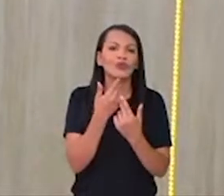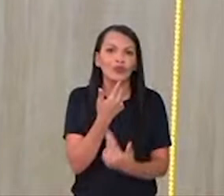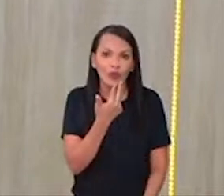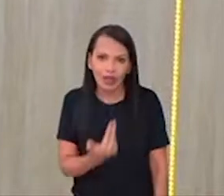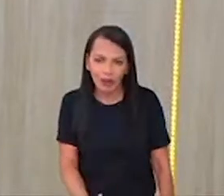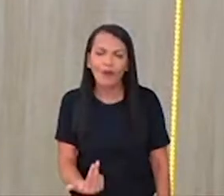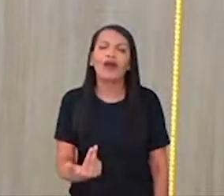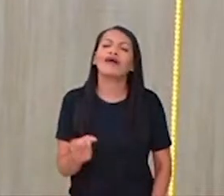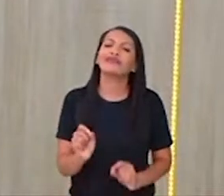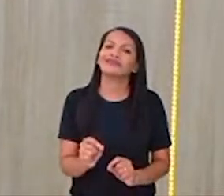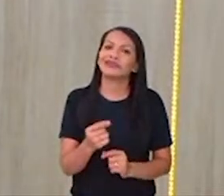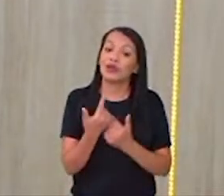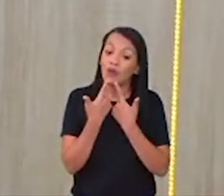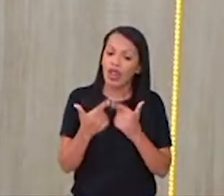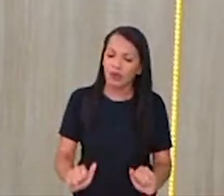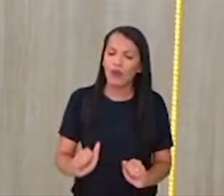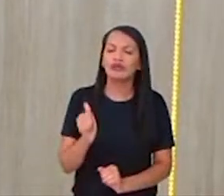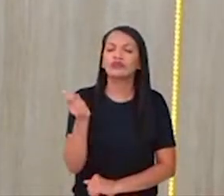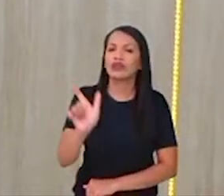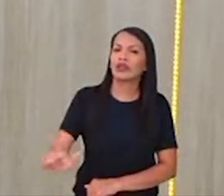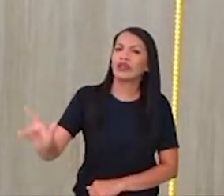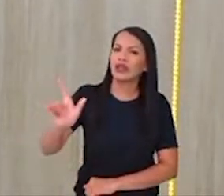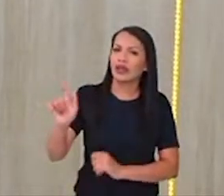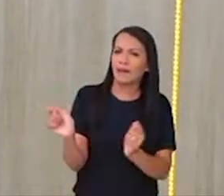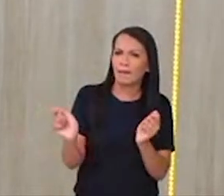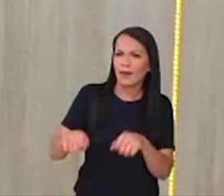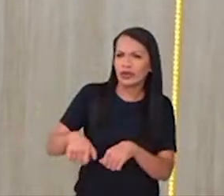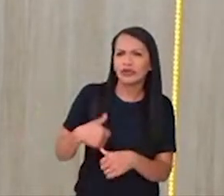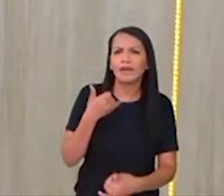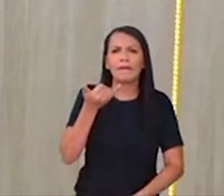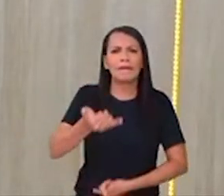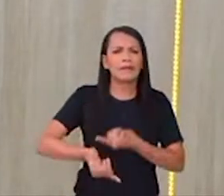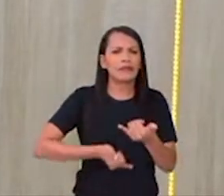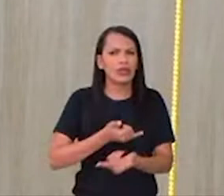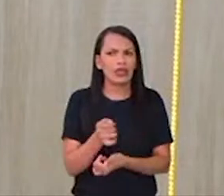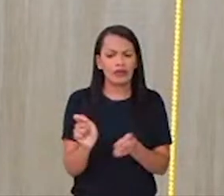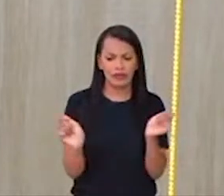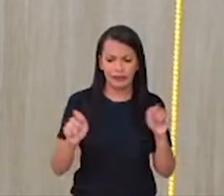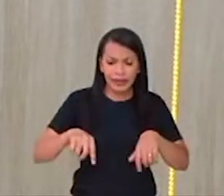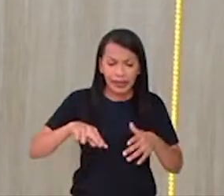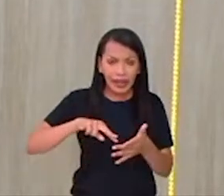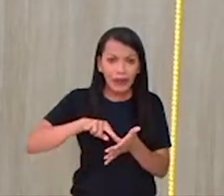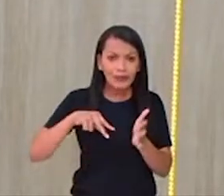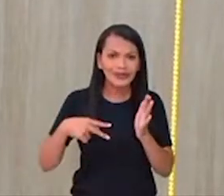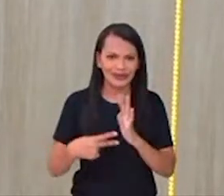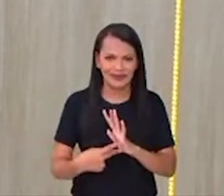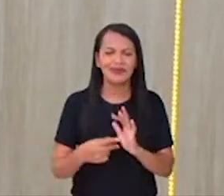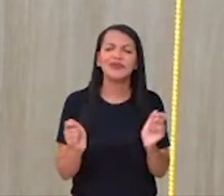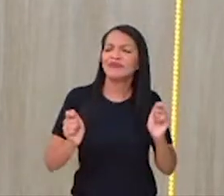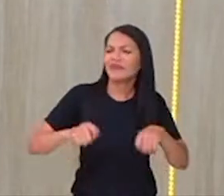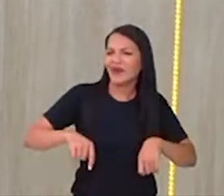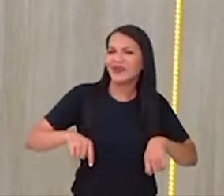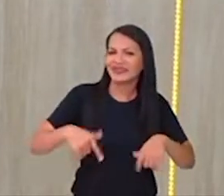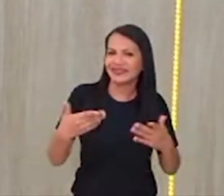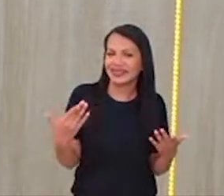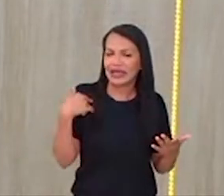tanto uso das figuras de linguagem, né? Porque a gente pode brincar com as potências e os sentidos, a gente pode fazer esse jogo. E